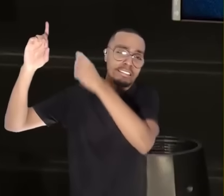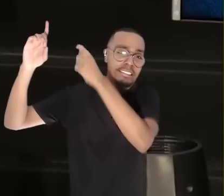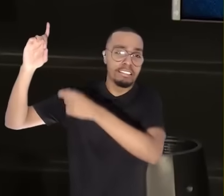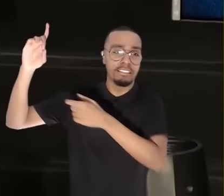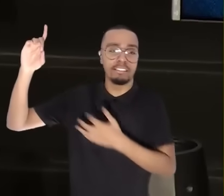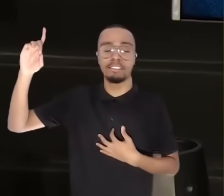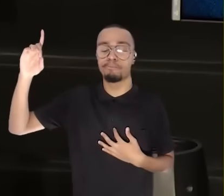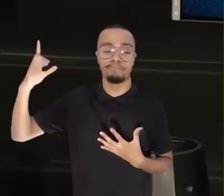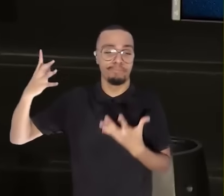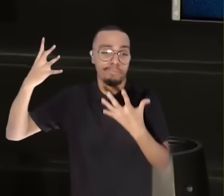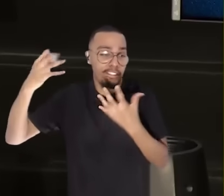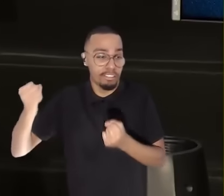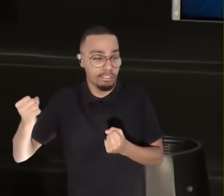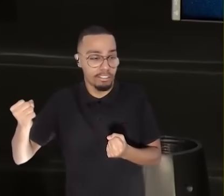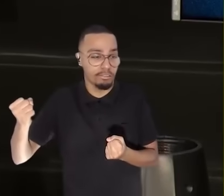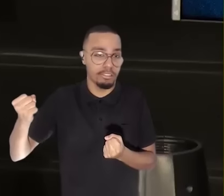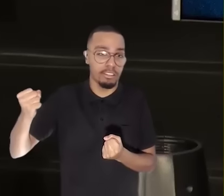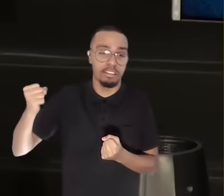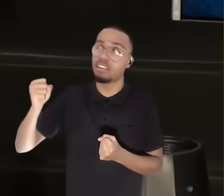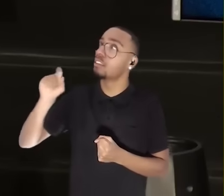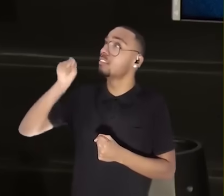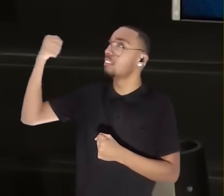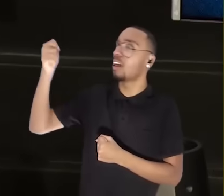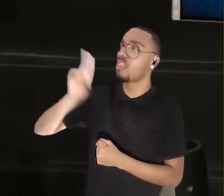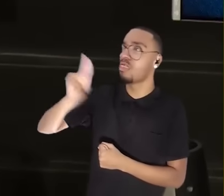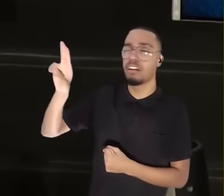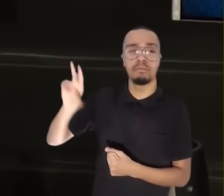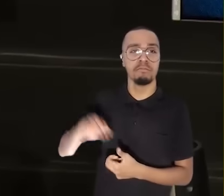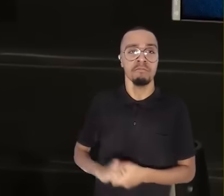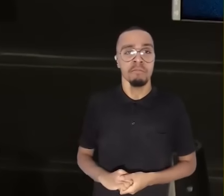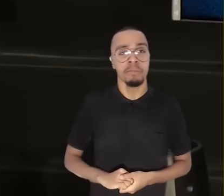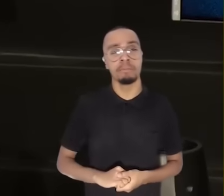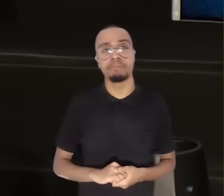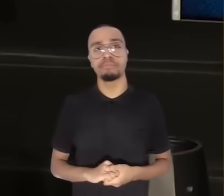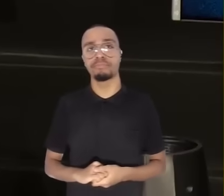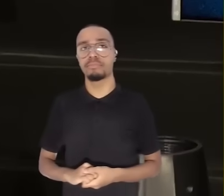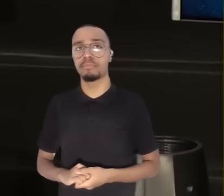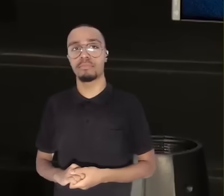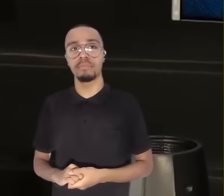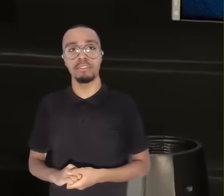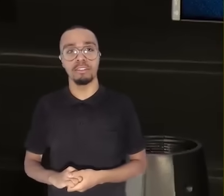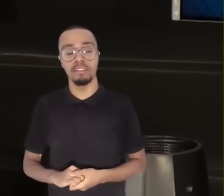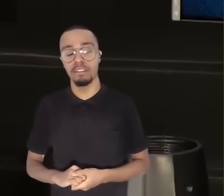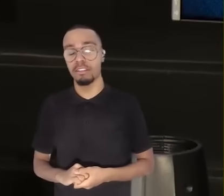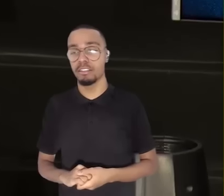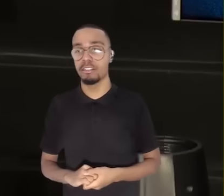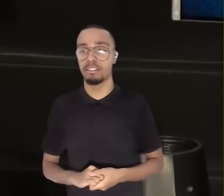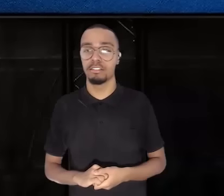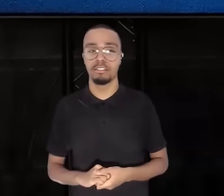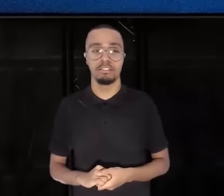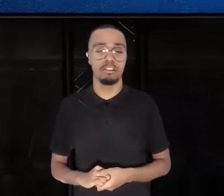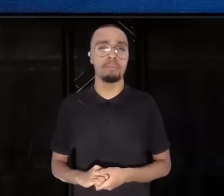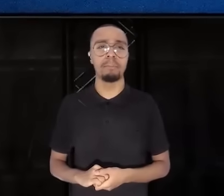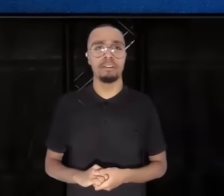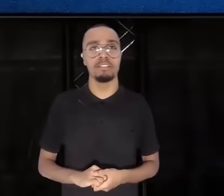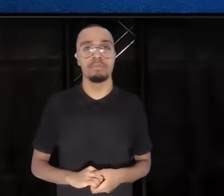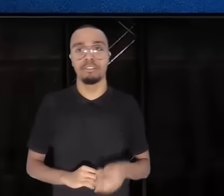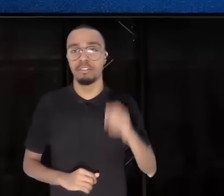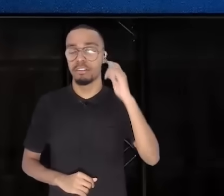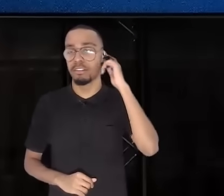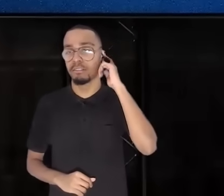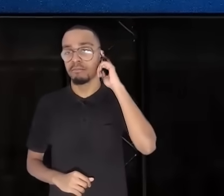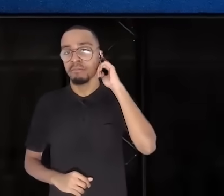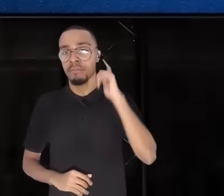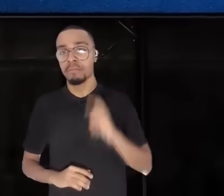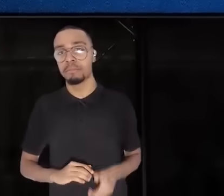a deixar você colocar um nome em mim. Eu me recuso, porque por mais que você tente me